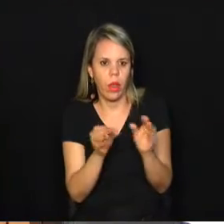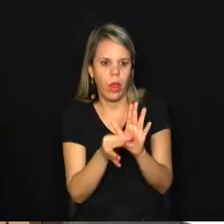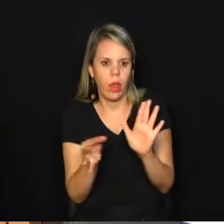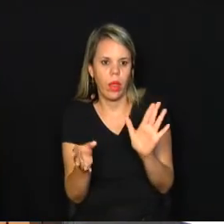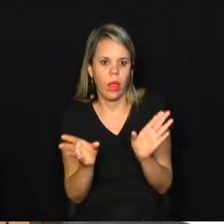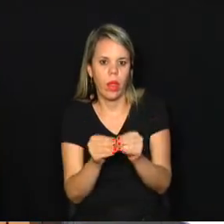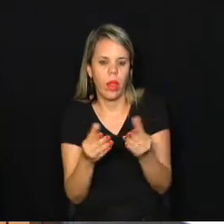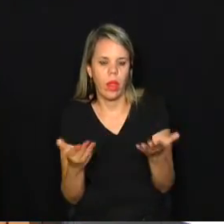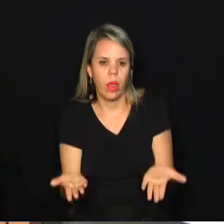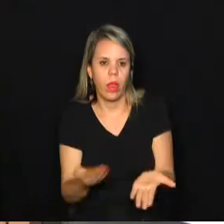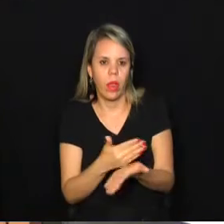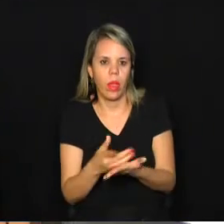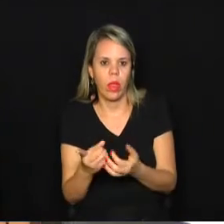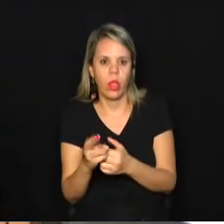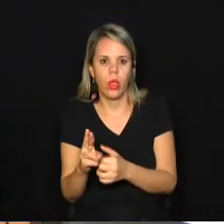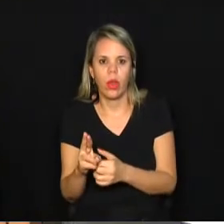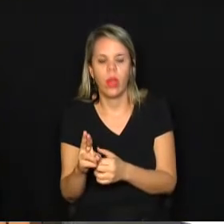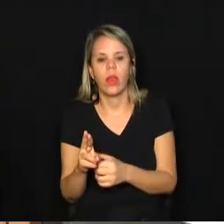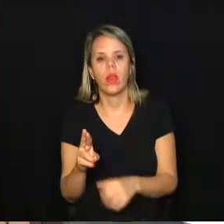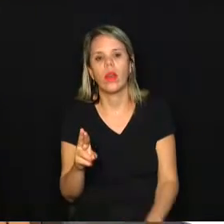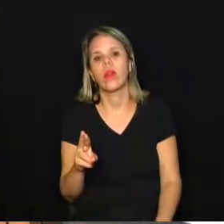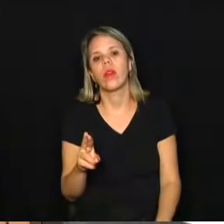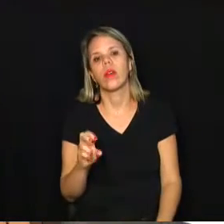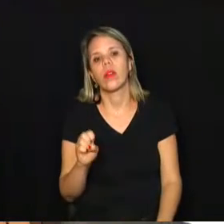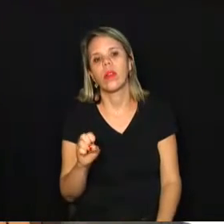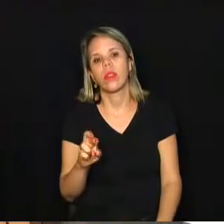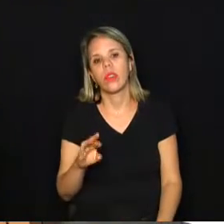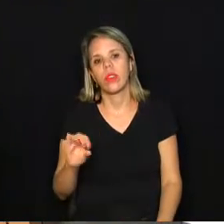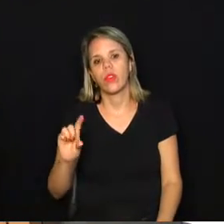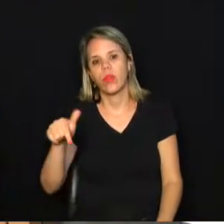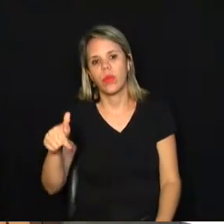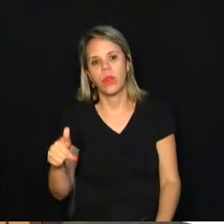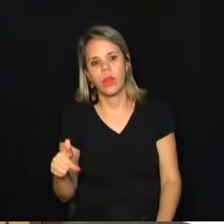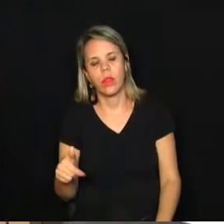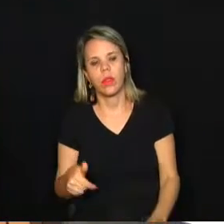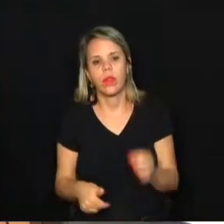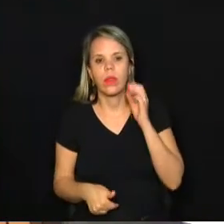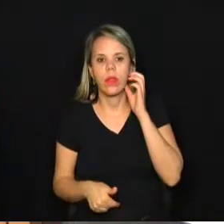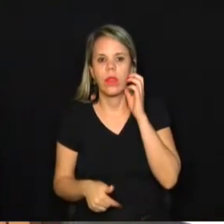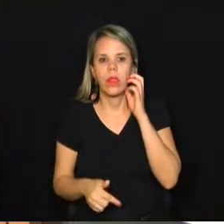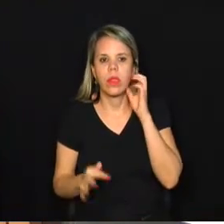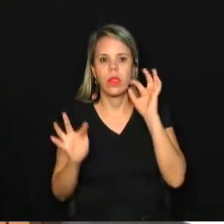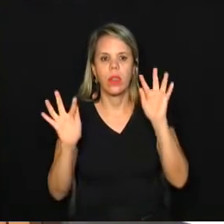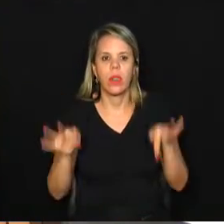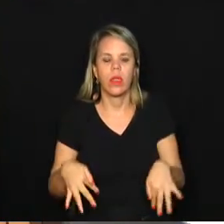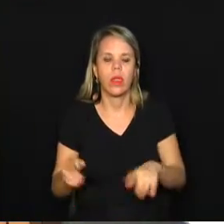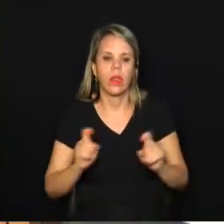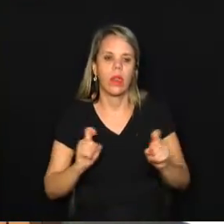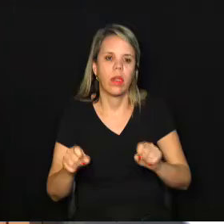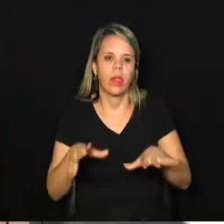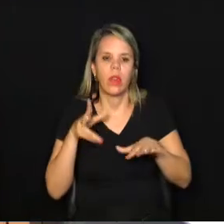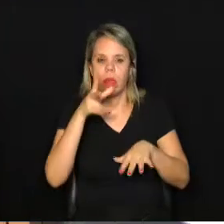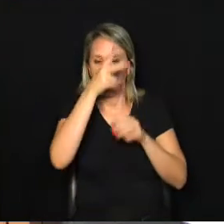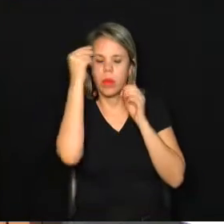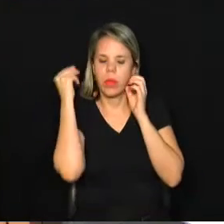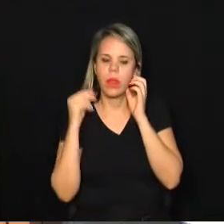final, começando pelo Dr. Sérgio Bisonho, e depois já partiremos para o encerramento desta audiência